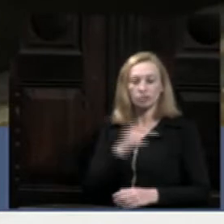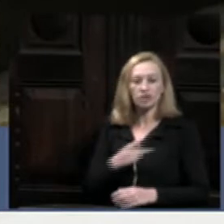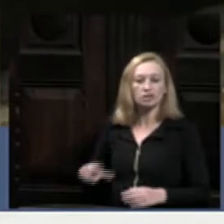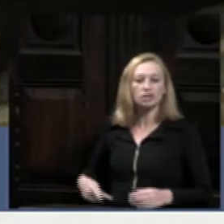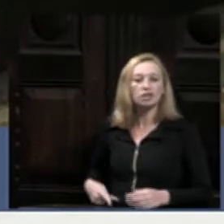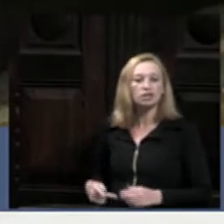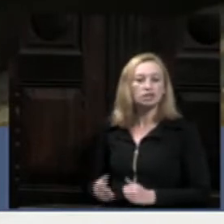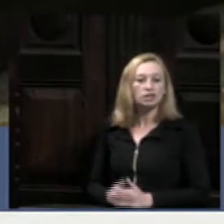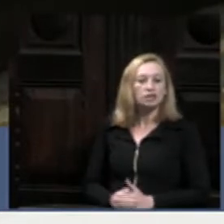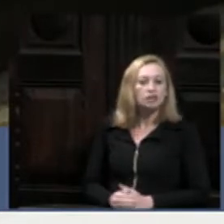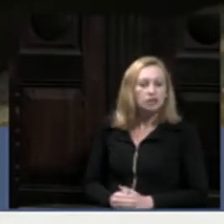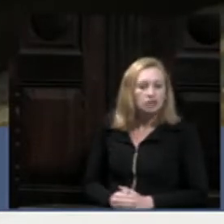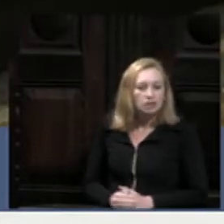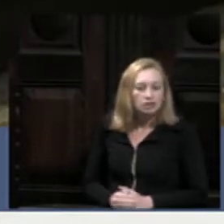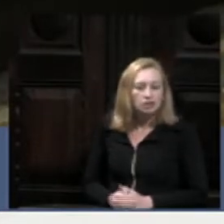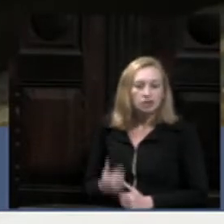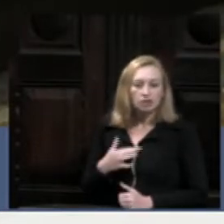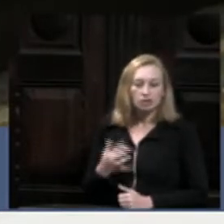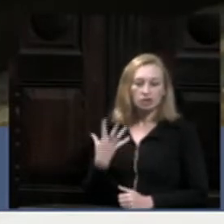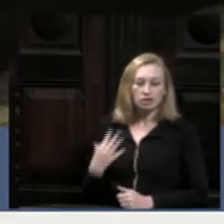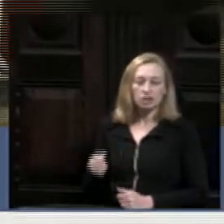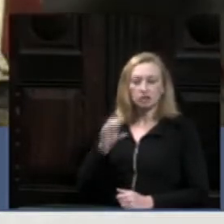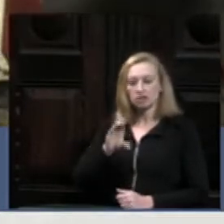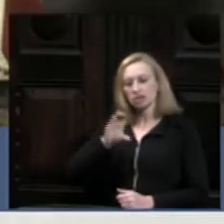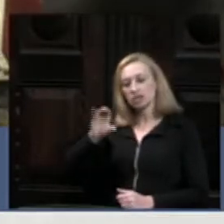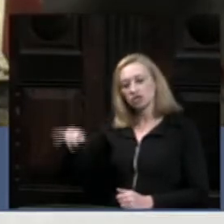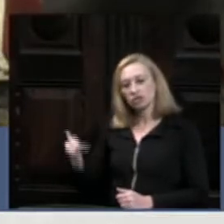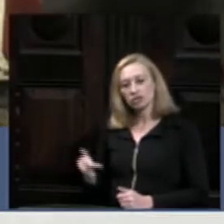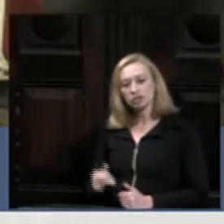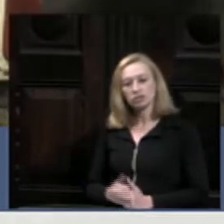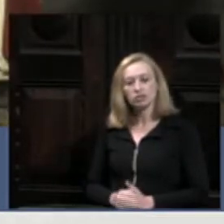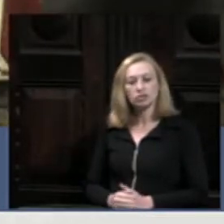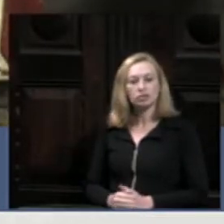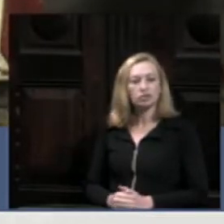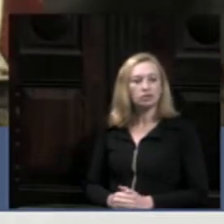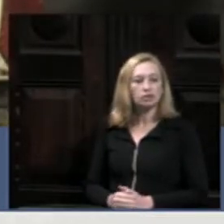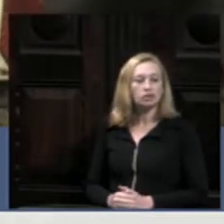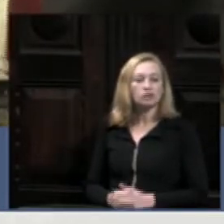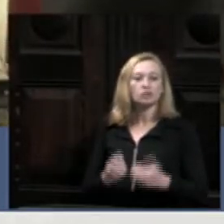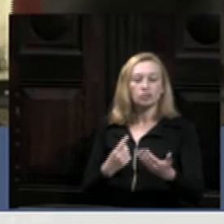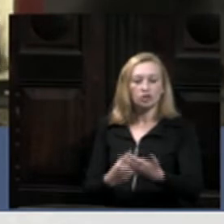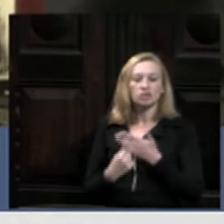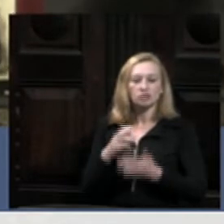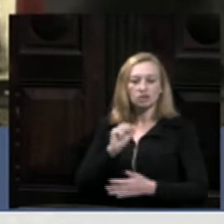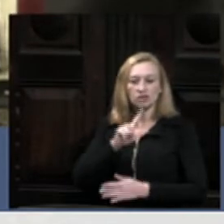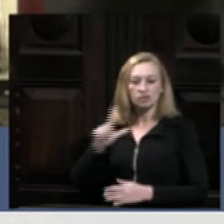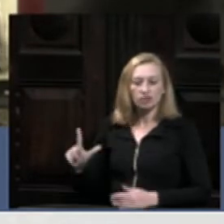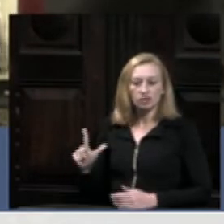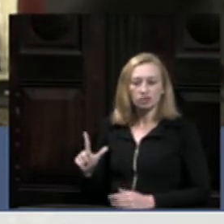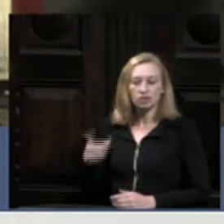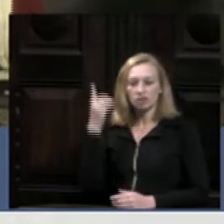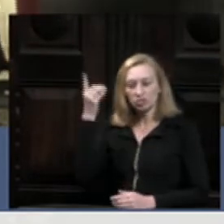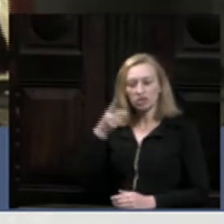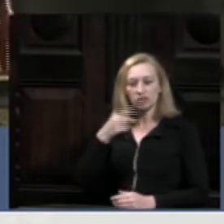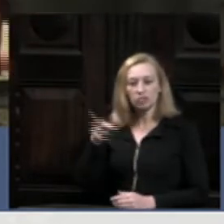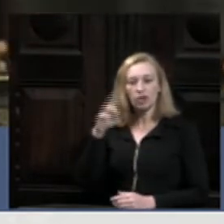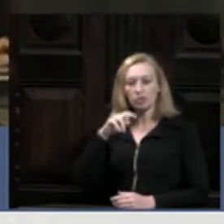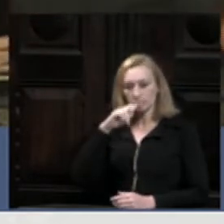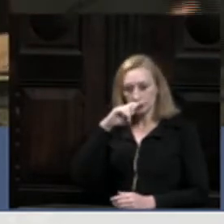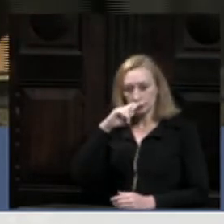acompanho o parecer da CCJ. Defesa Civil, deputado Paulo Ramos.